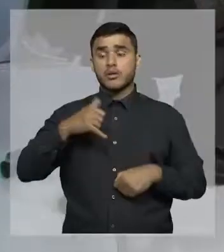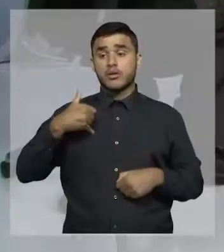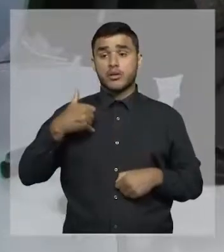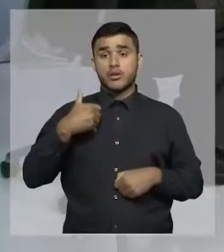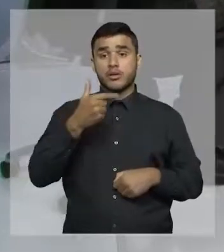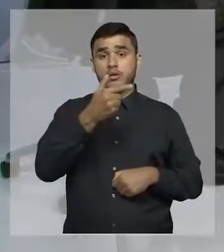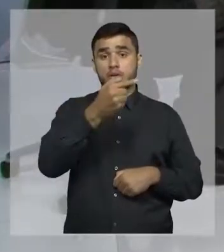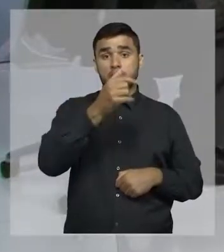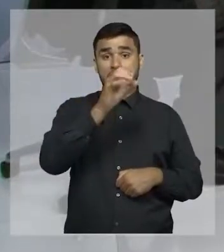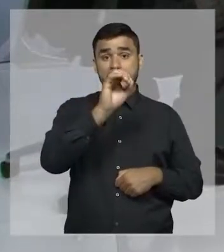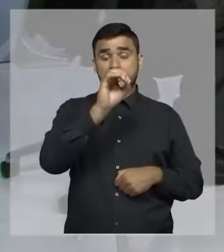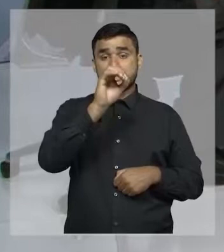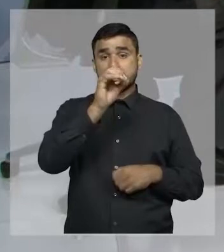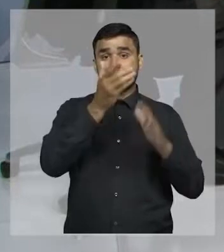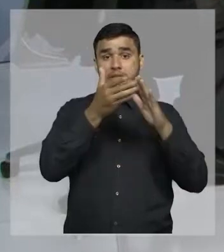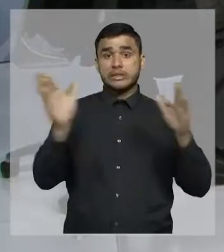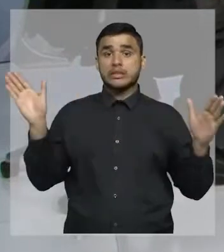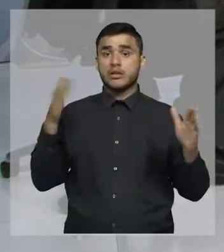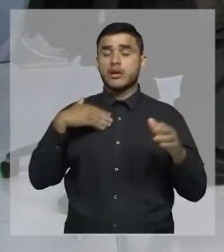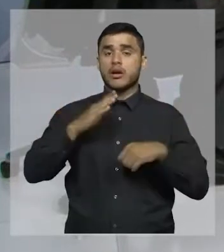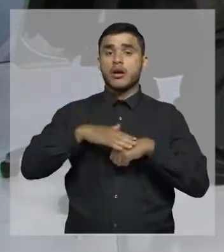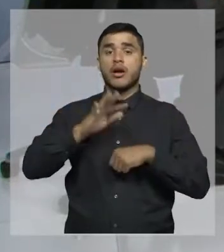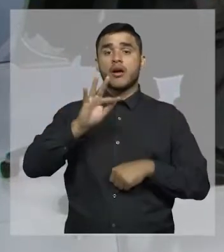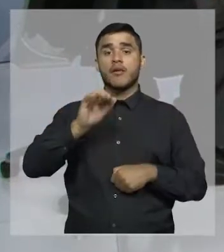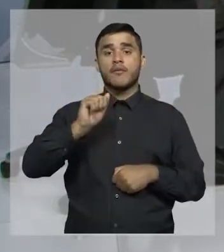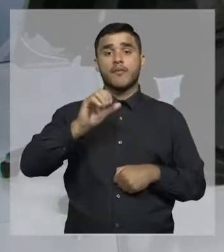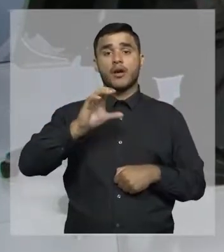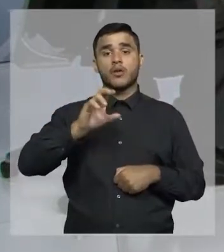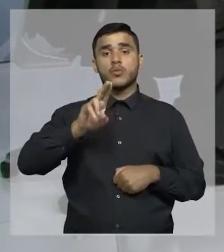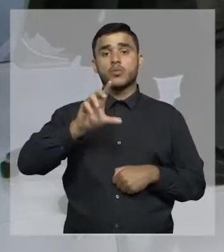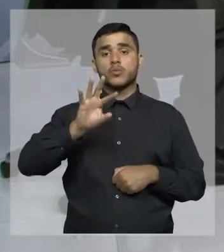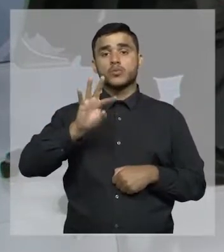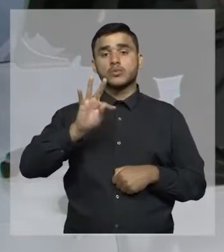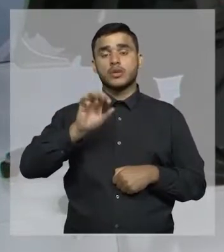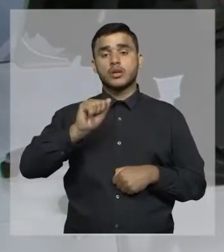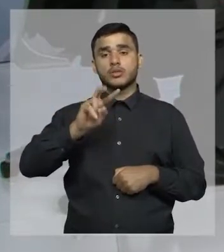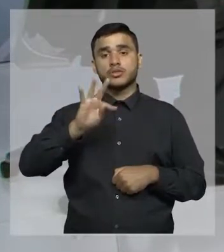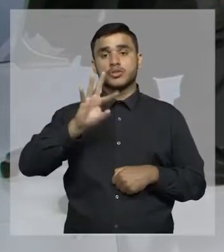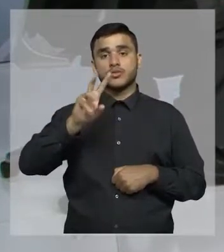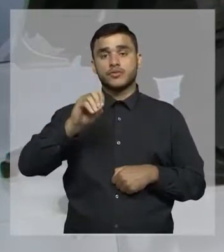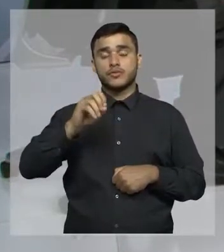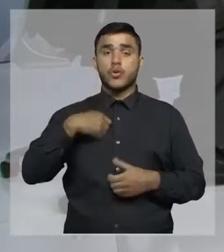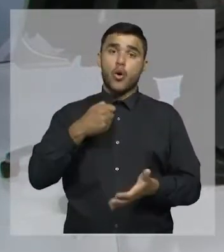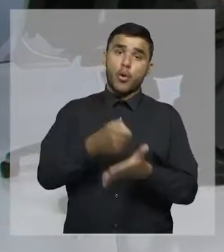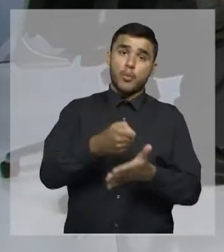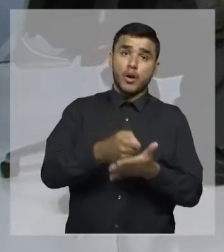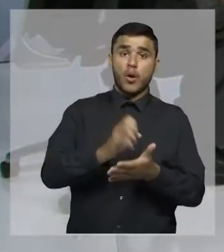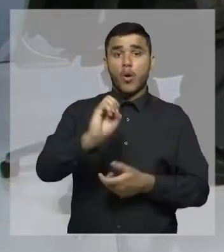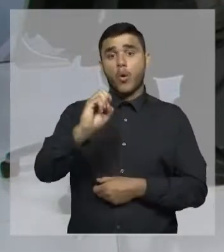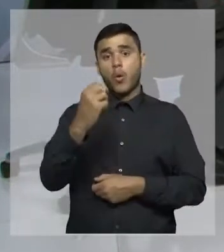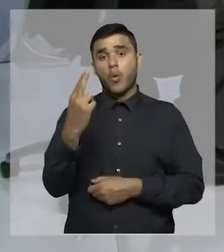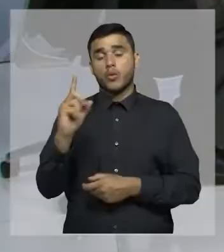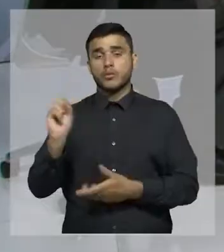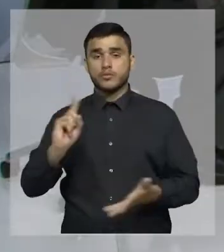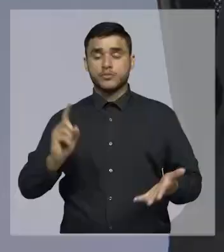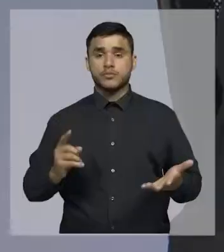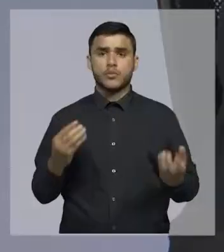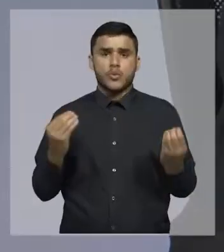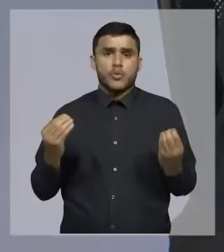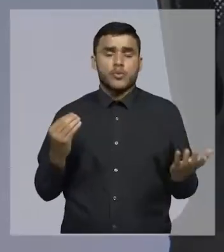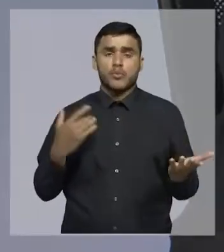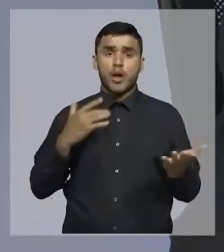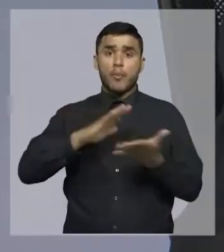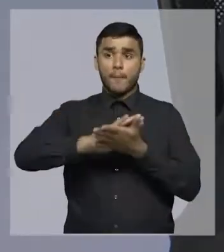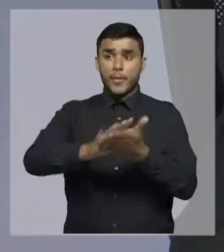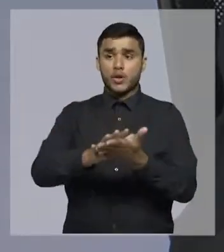70 anos... Mas está errado. Ou é obrigatório ou não é obrigatório. Não. A pessoa... Eu sou contra da mesma forma que o